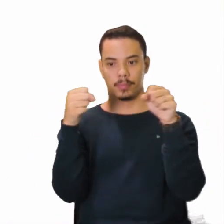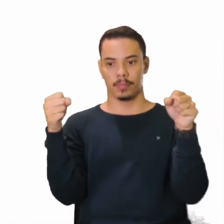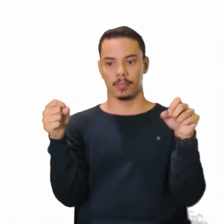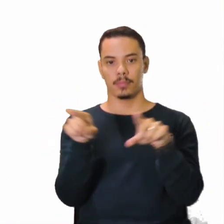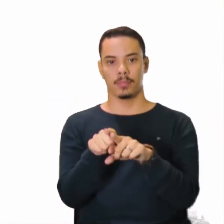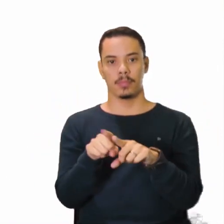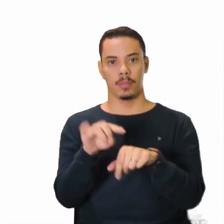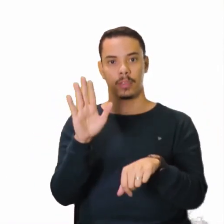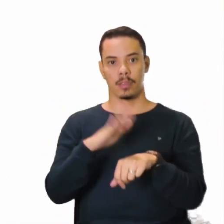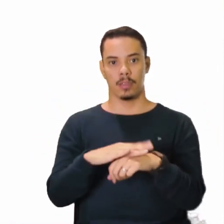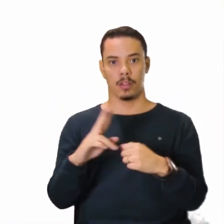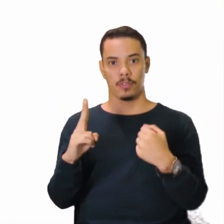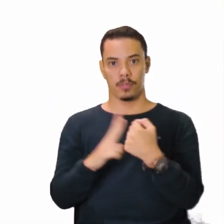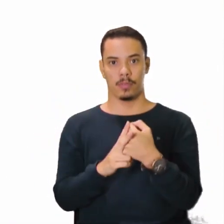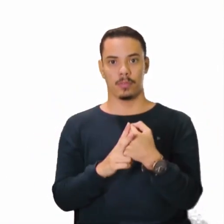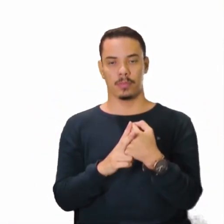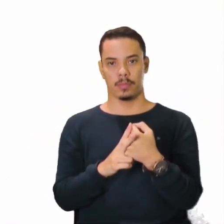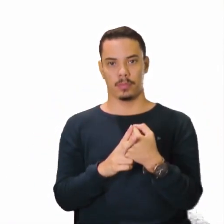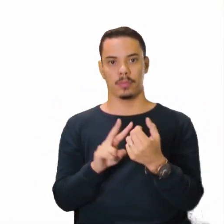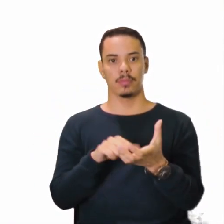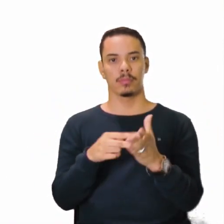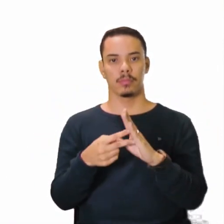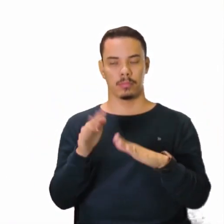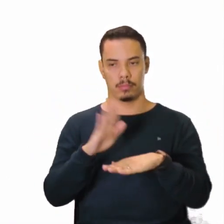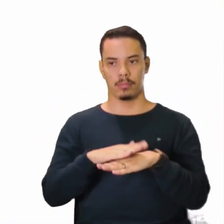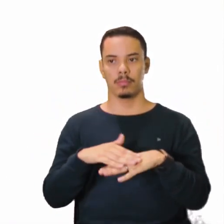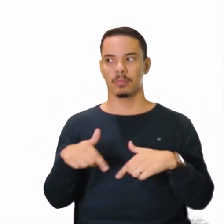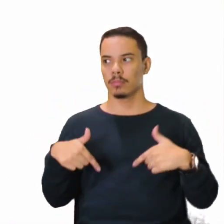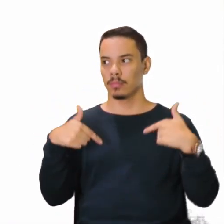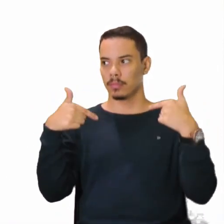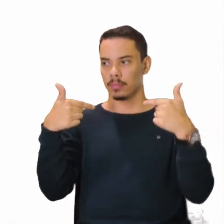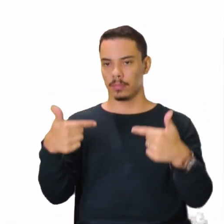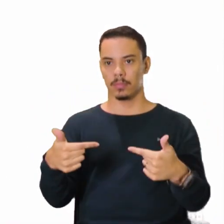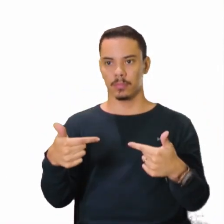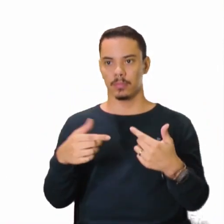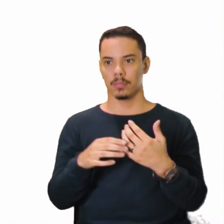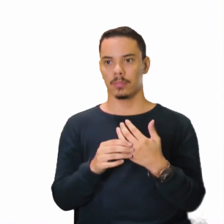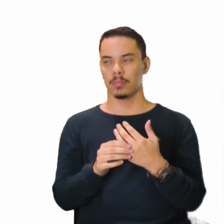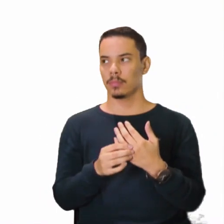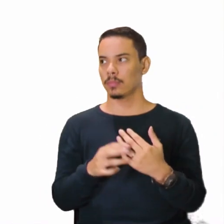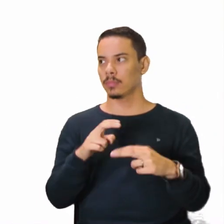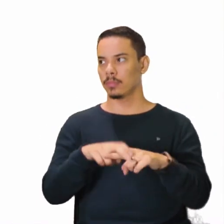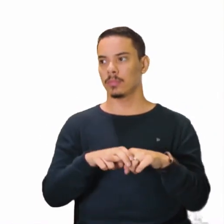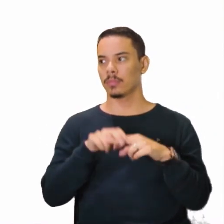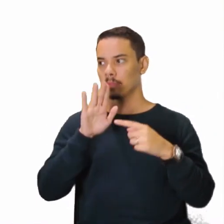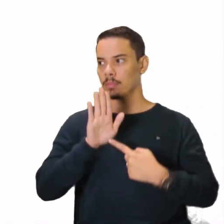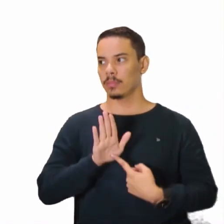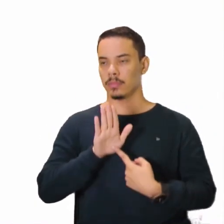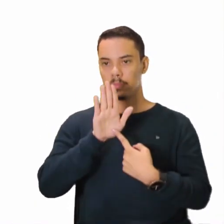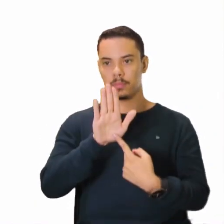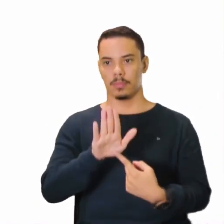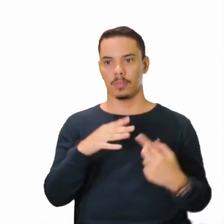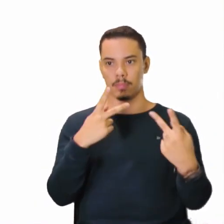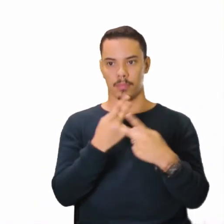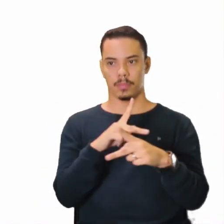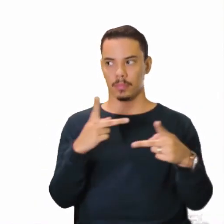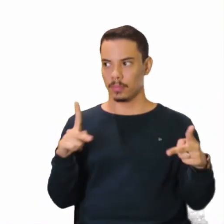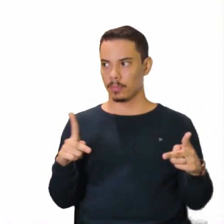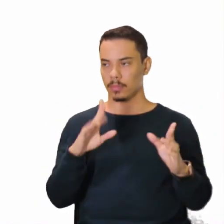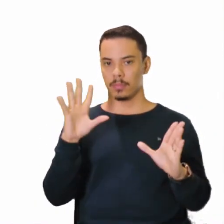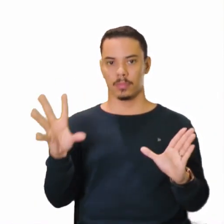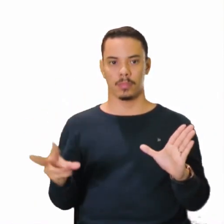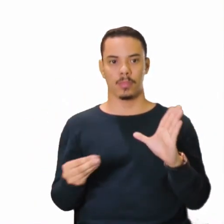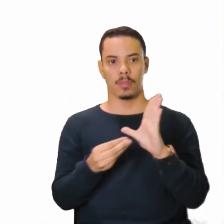um verbo, é uma ação. Então, aqui para mostrar para vocês aqui, esse implante